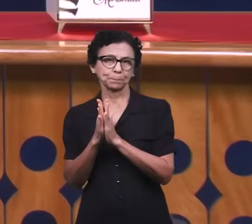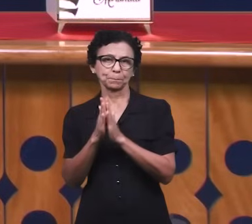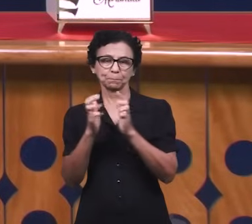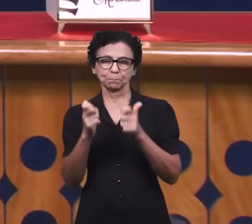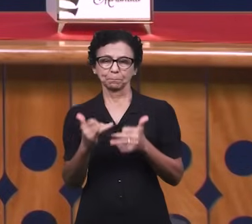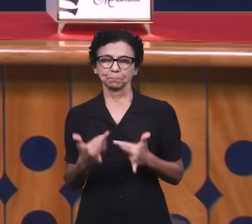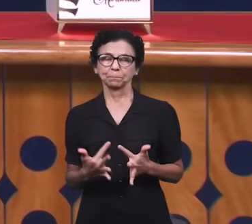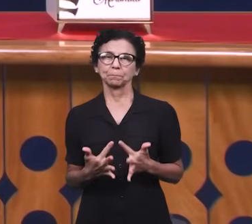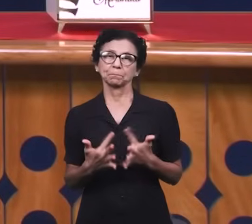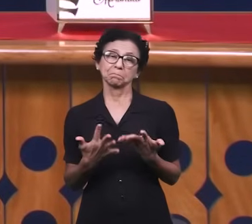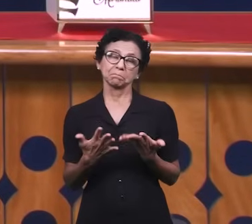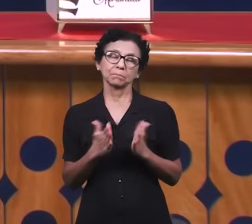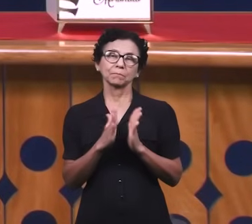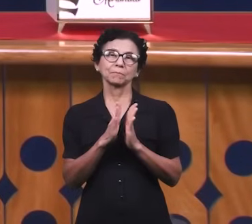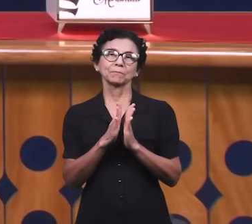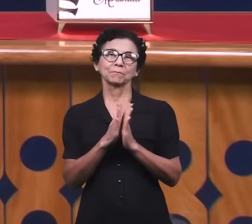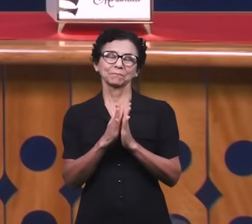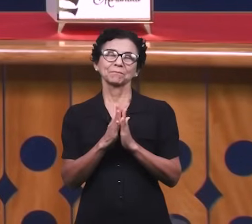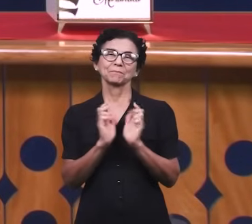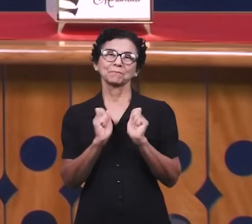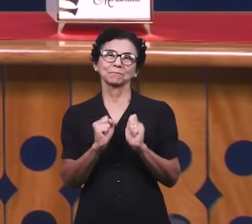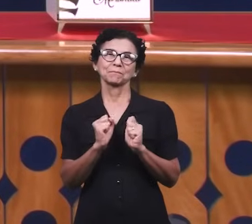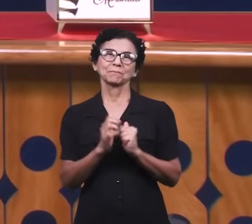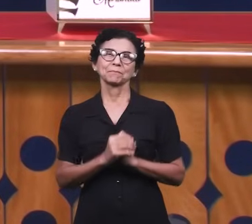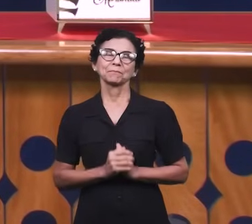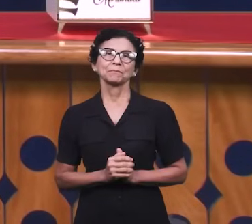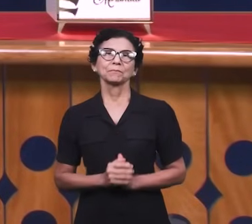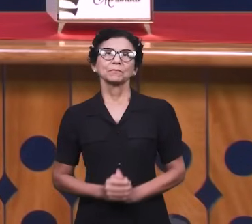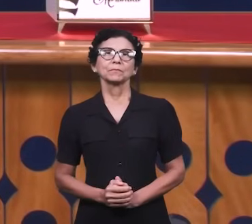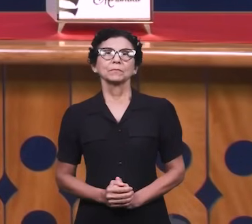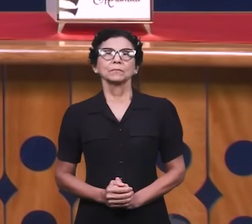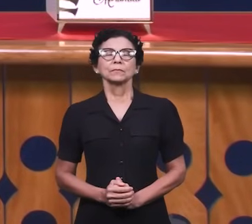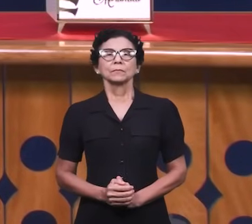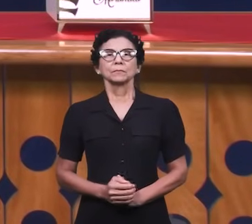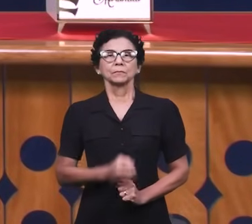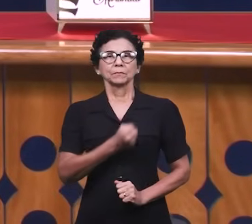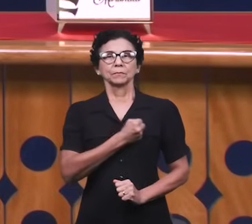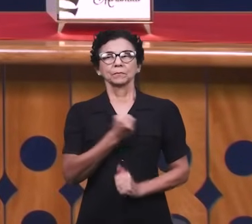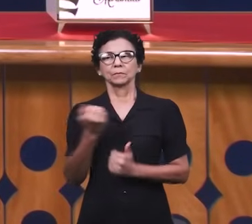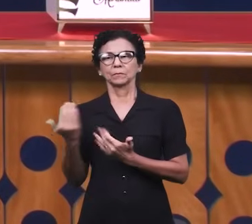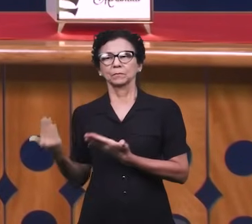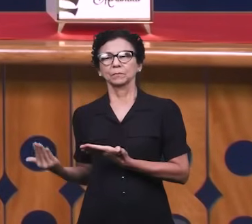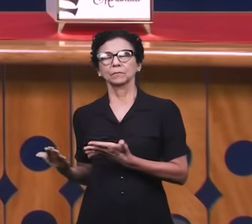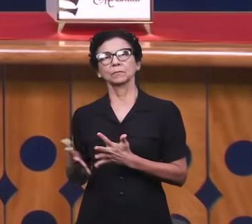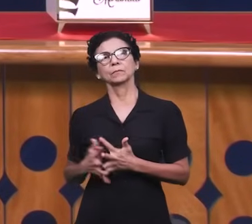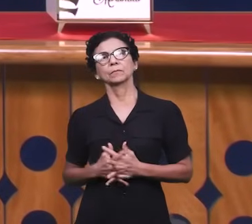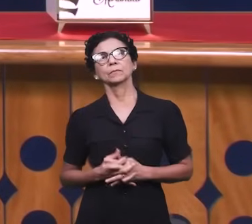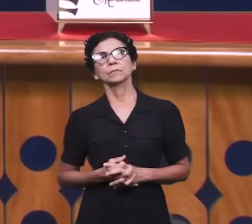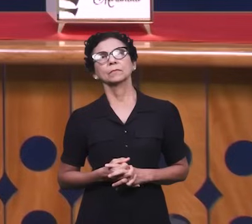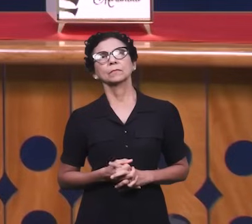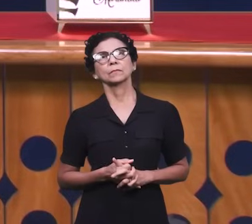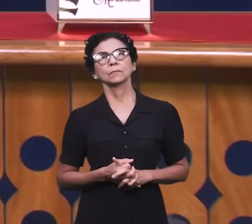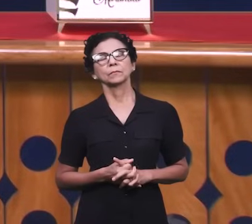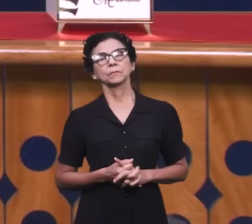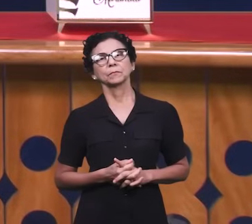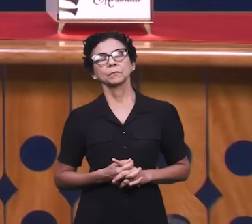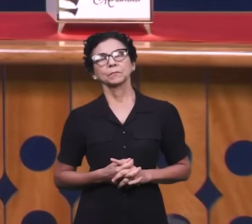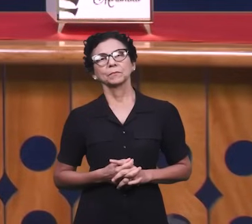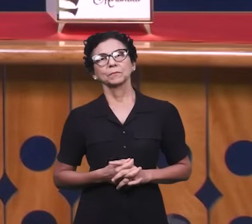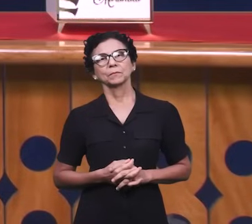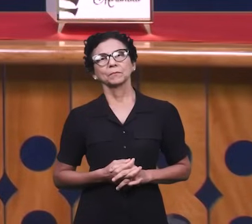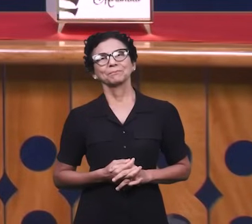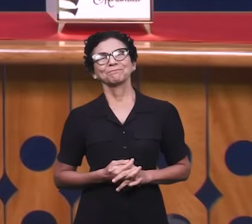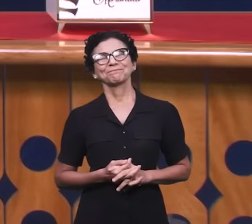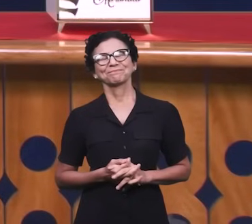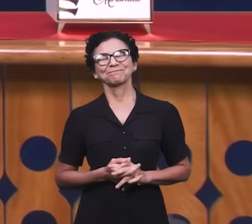um esclarecimento ou uma oração, ou o telefone 0800